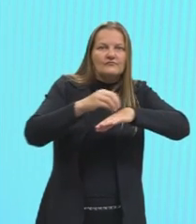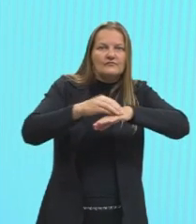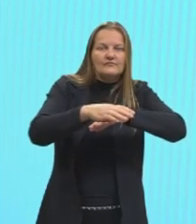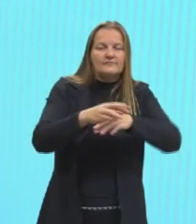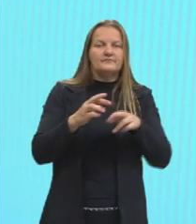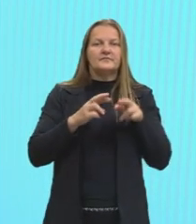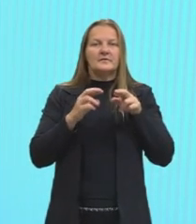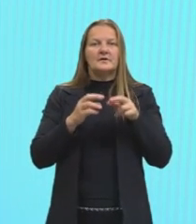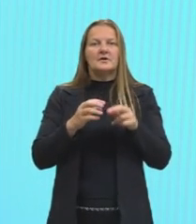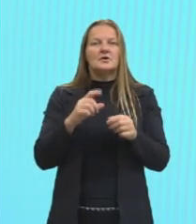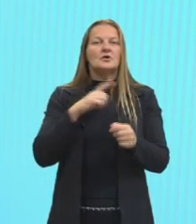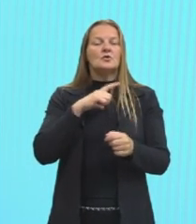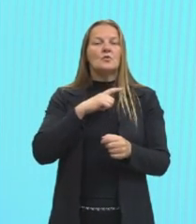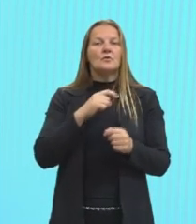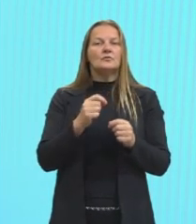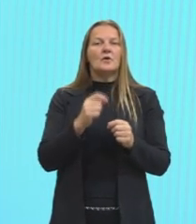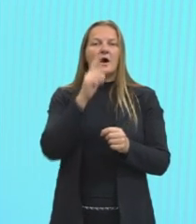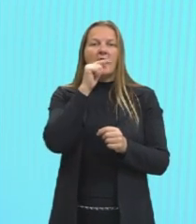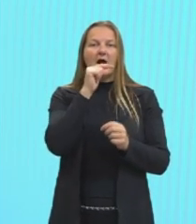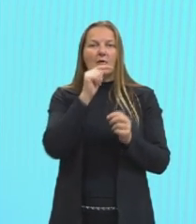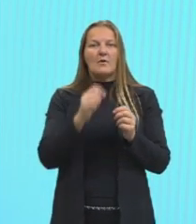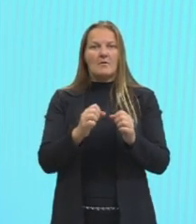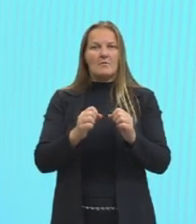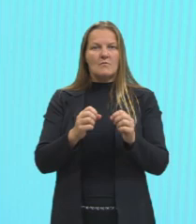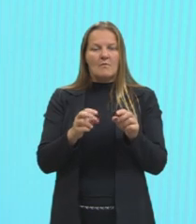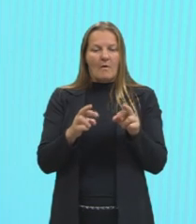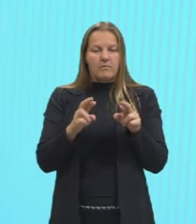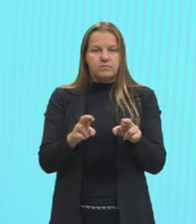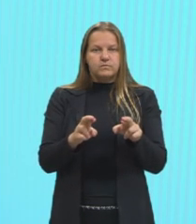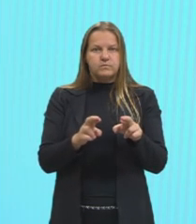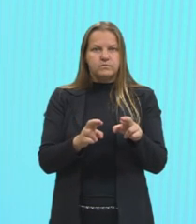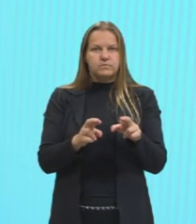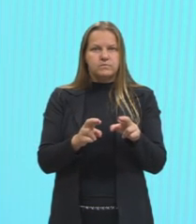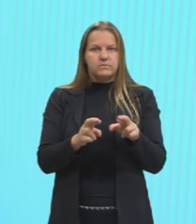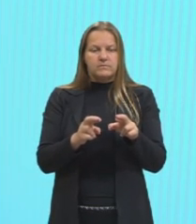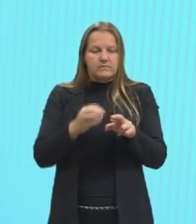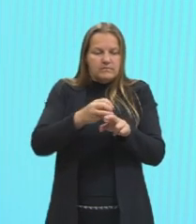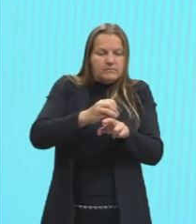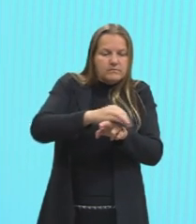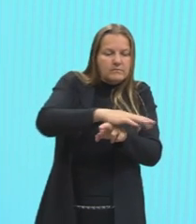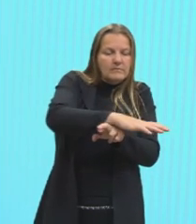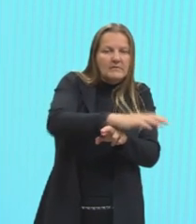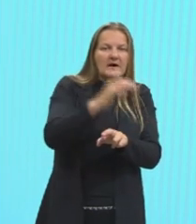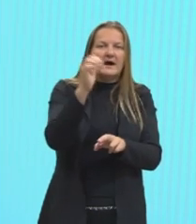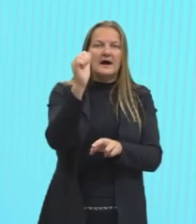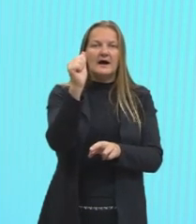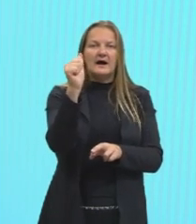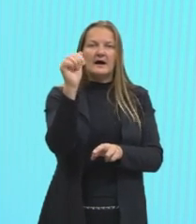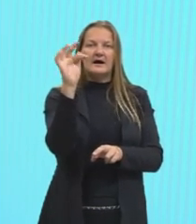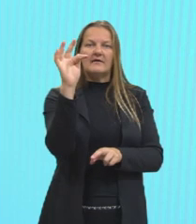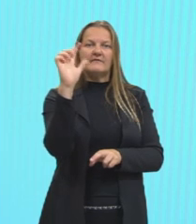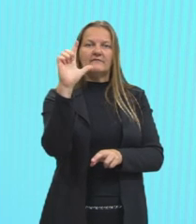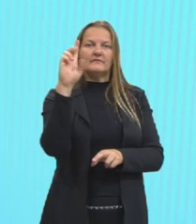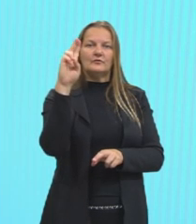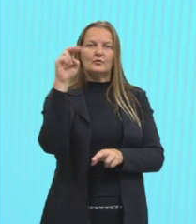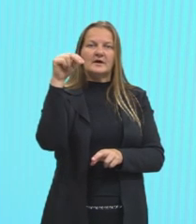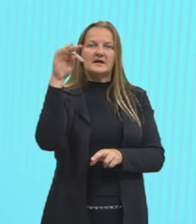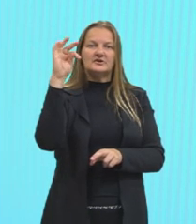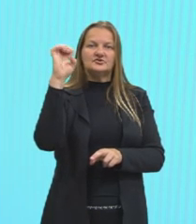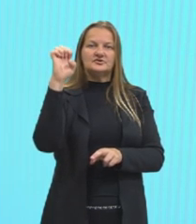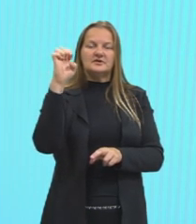o rio principal é o aporte dessa água tá o afluente então é bem menos a água do que o rio principal